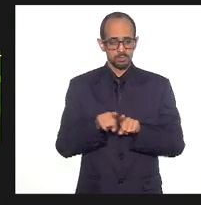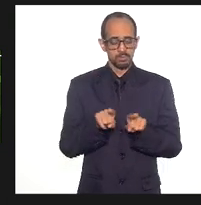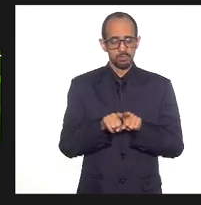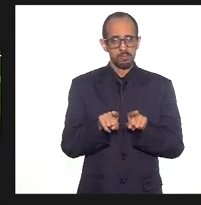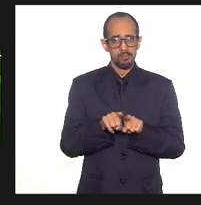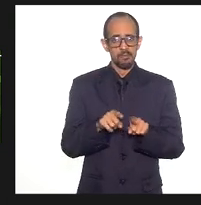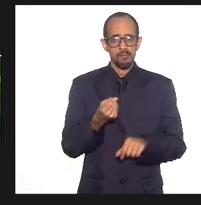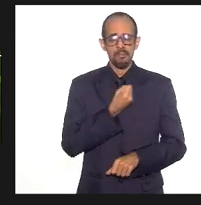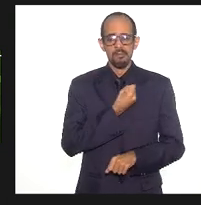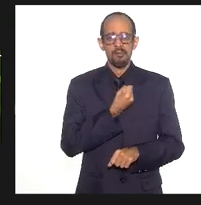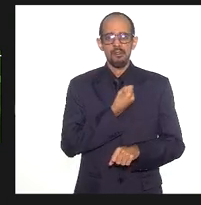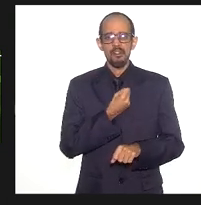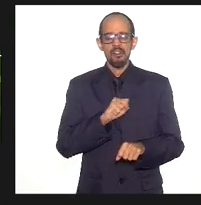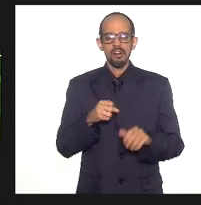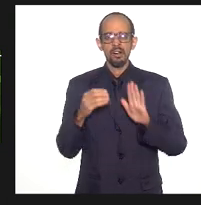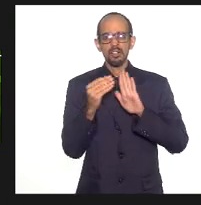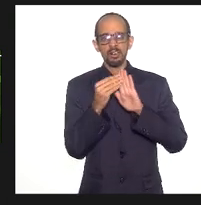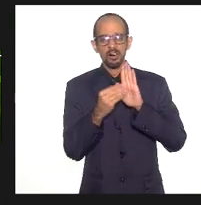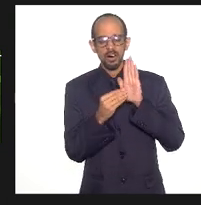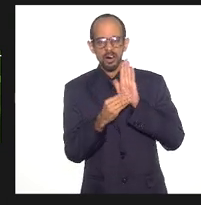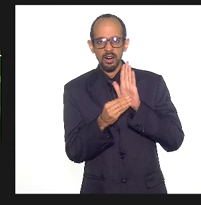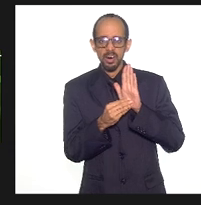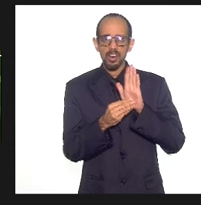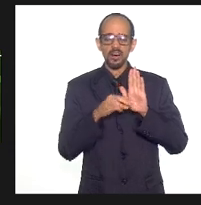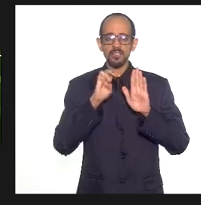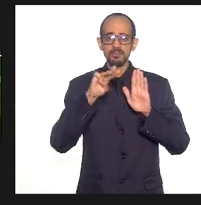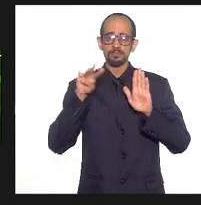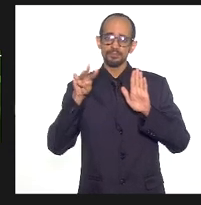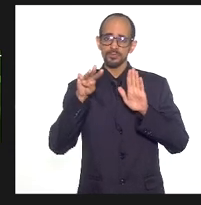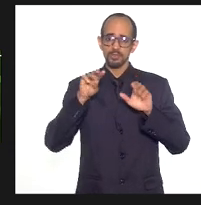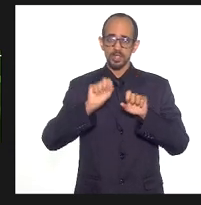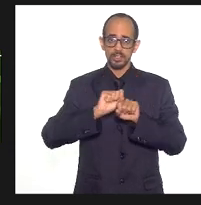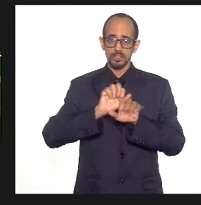divulgados no portal de transparência do Estado do Rio de Janeiro.